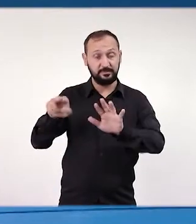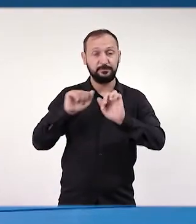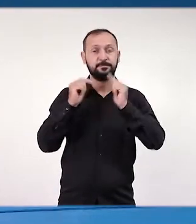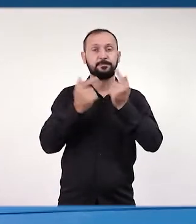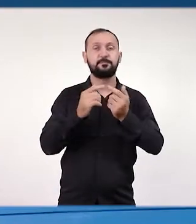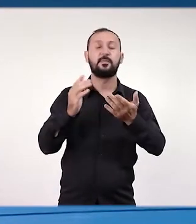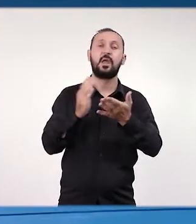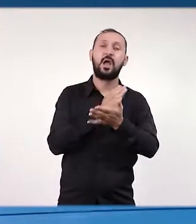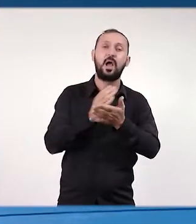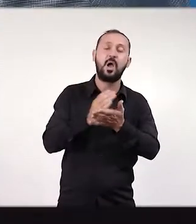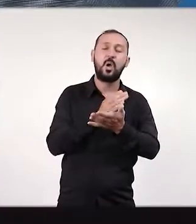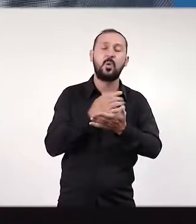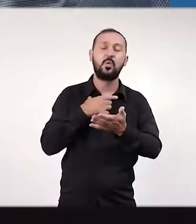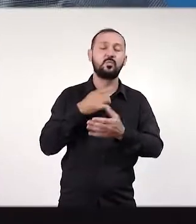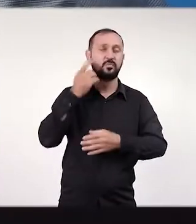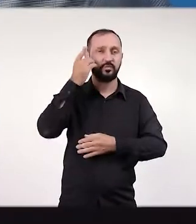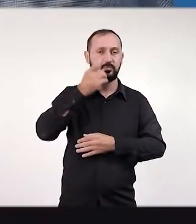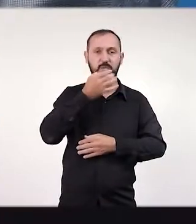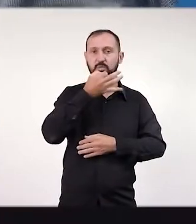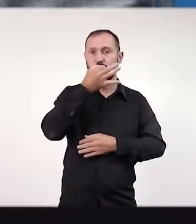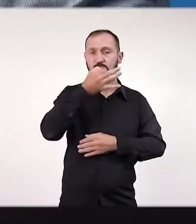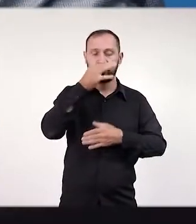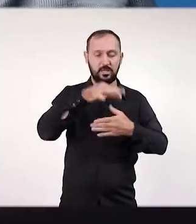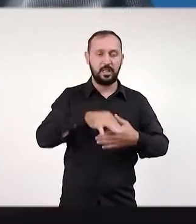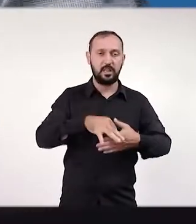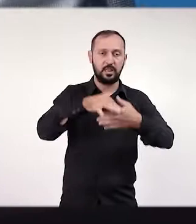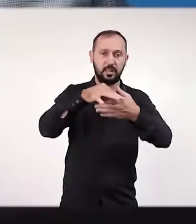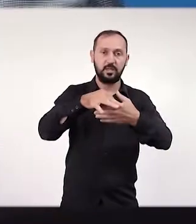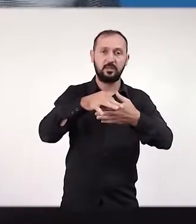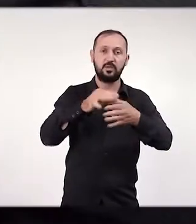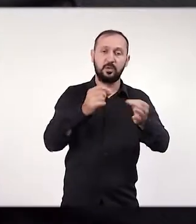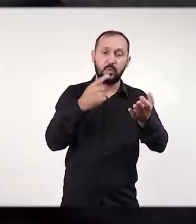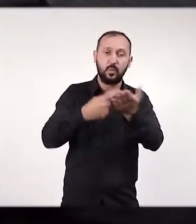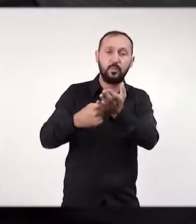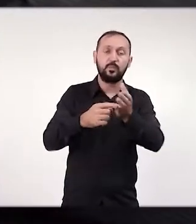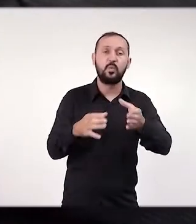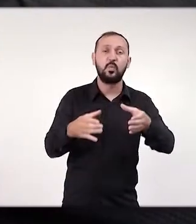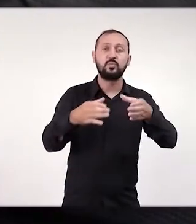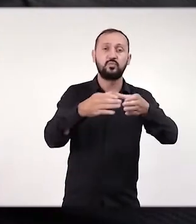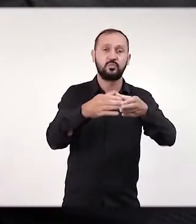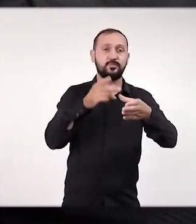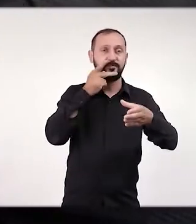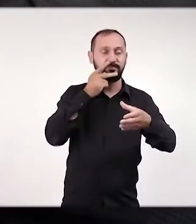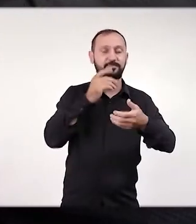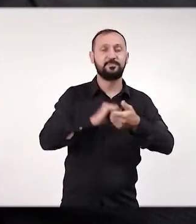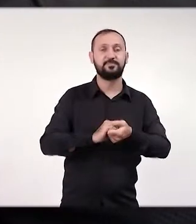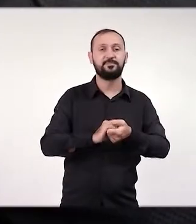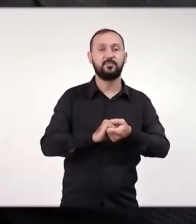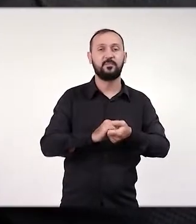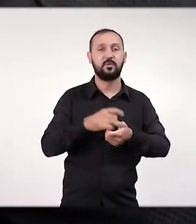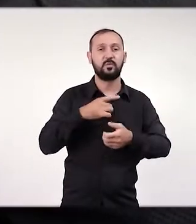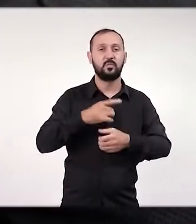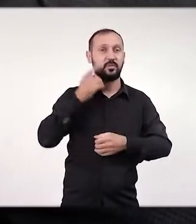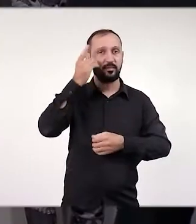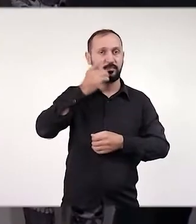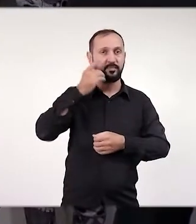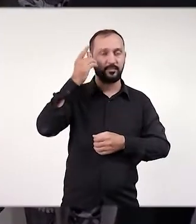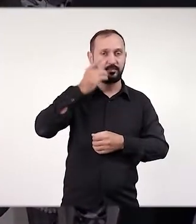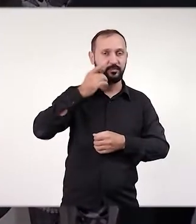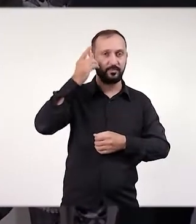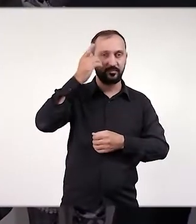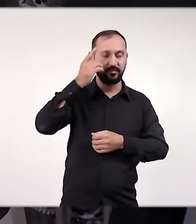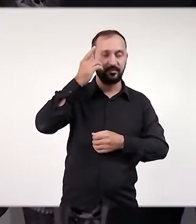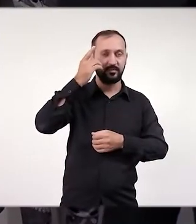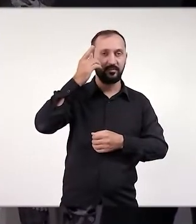na Assembleia Legislativa, alguns parlamentares indicaram líderes e formalizaram as composições partidárias. O